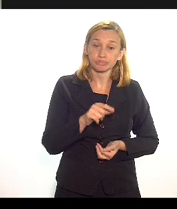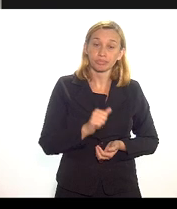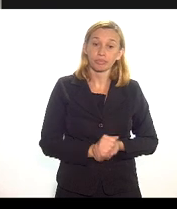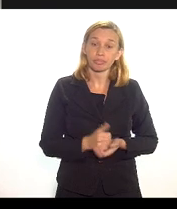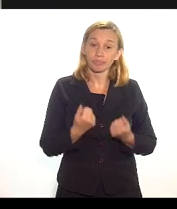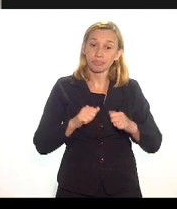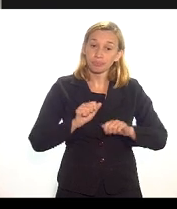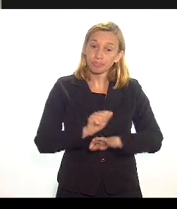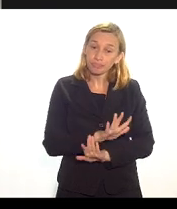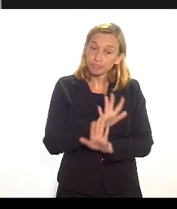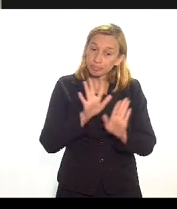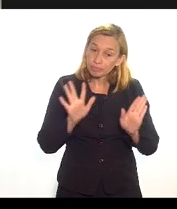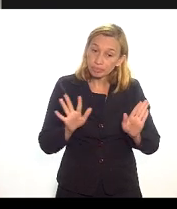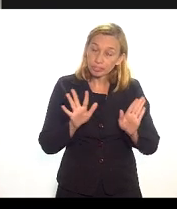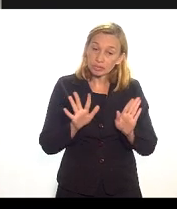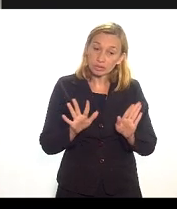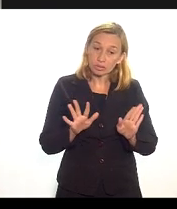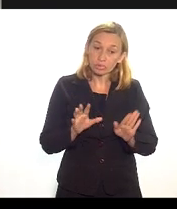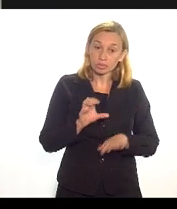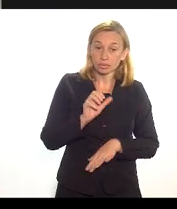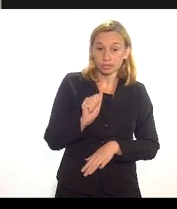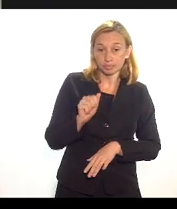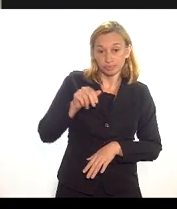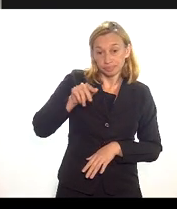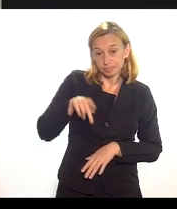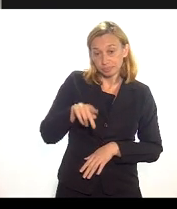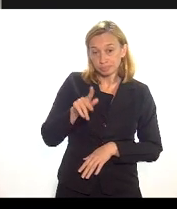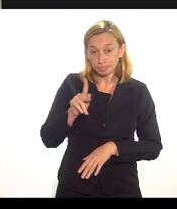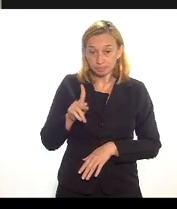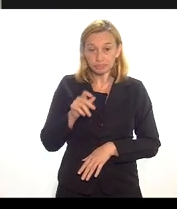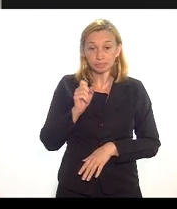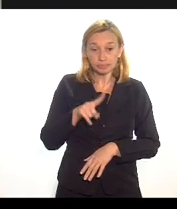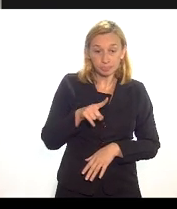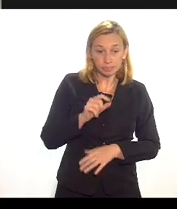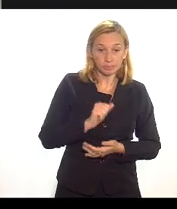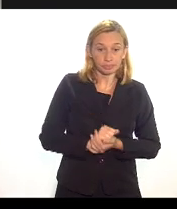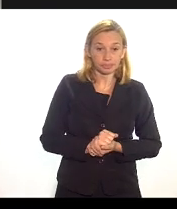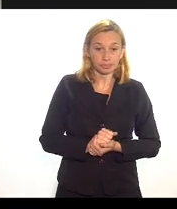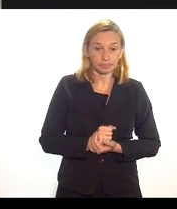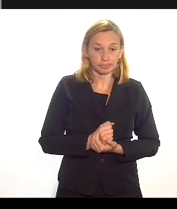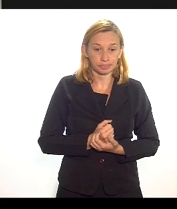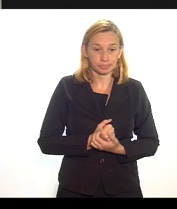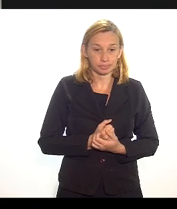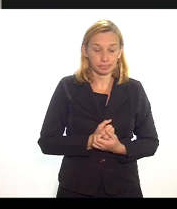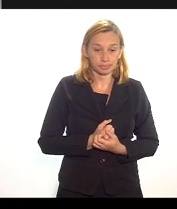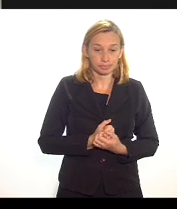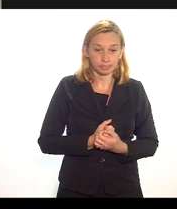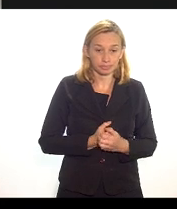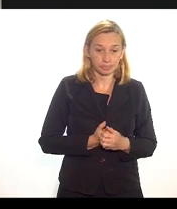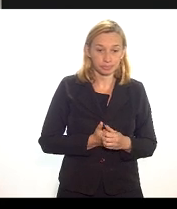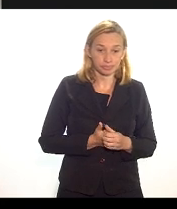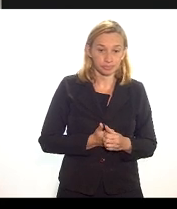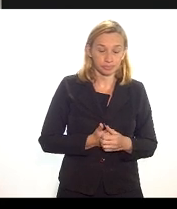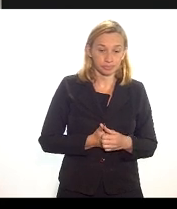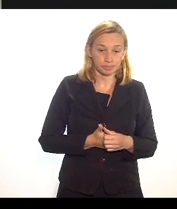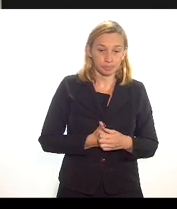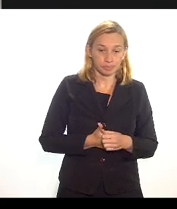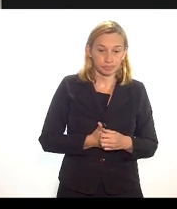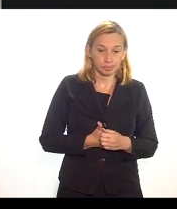mais esclarecida pela ANP, que é, já que as